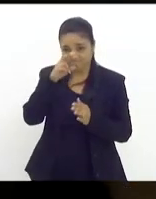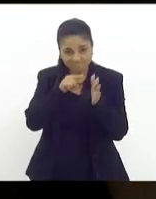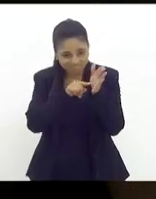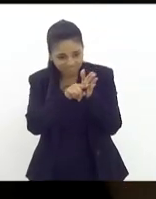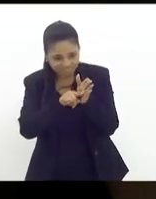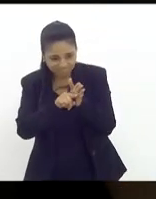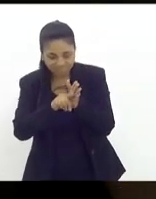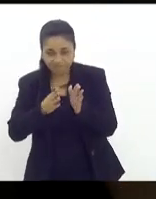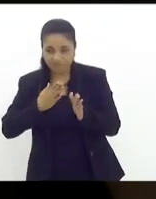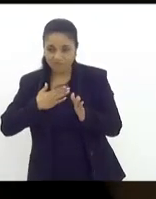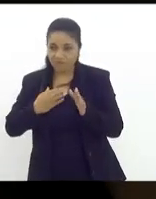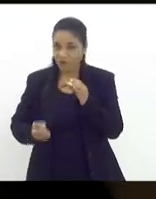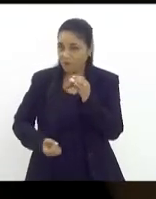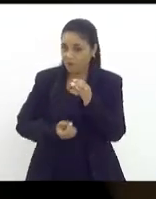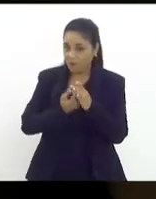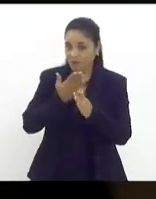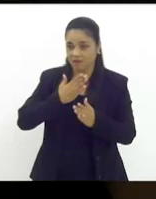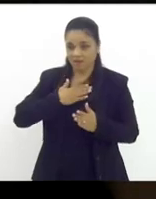minha autoria.